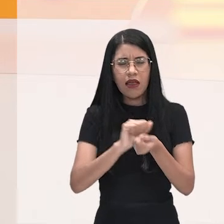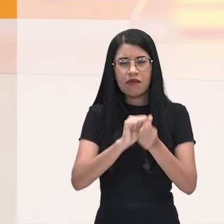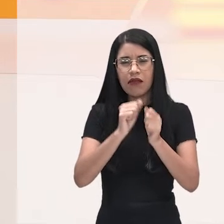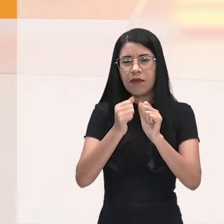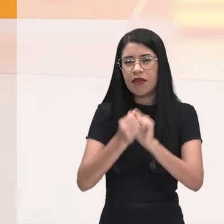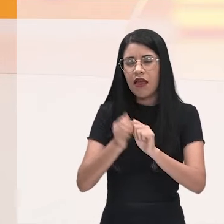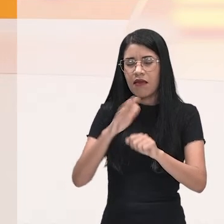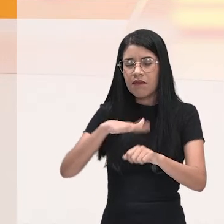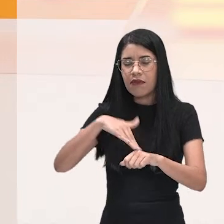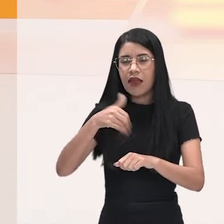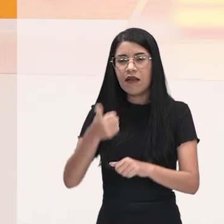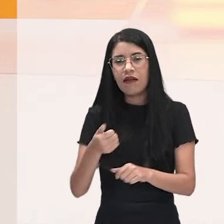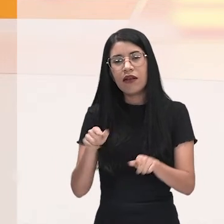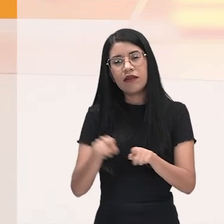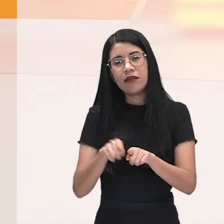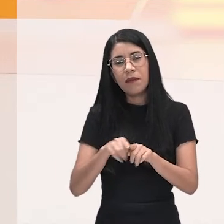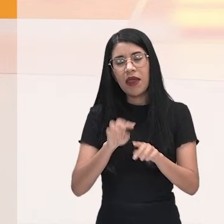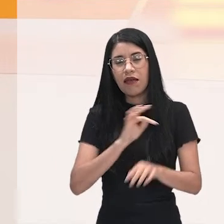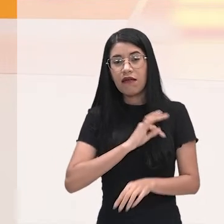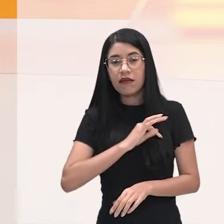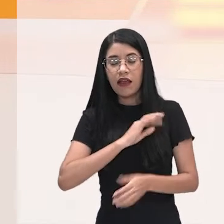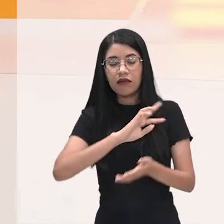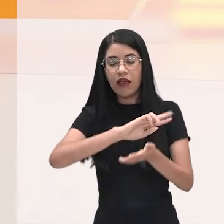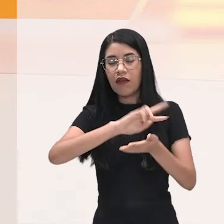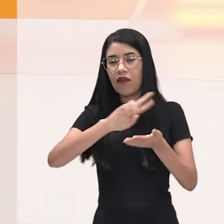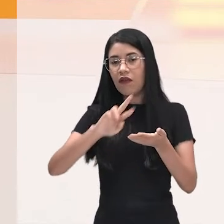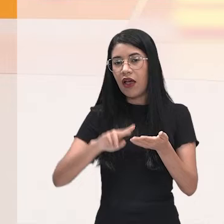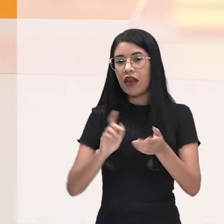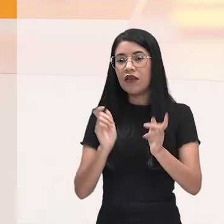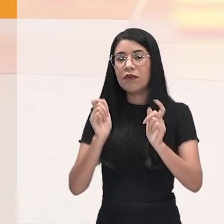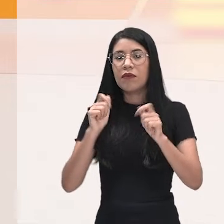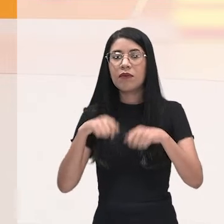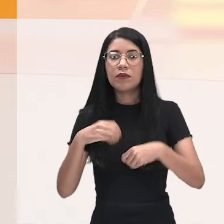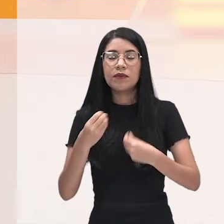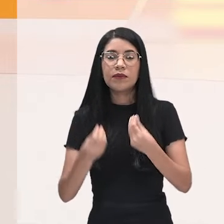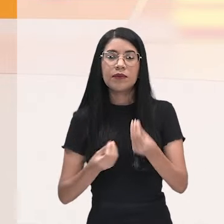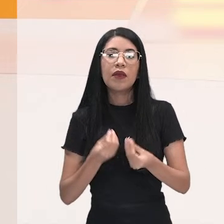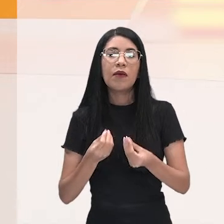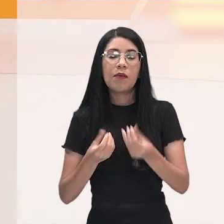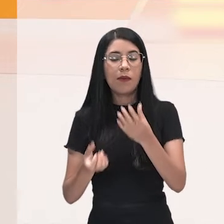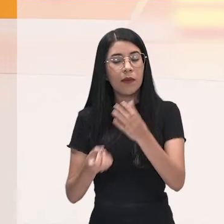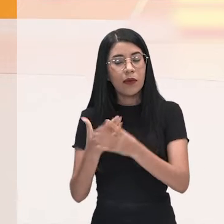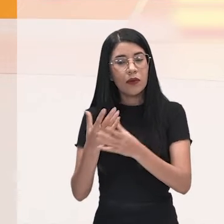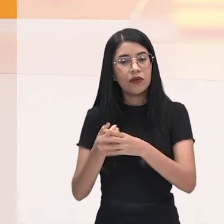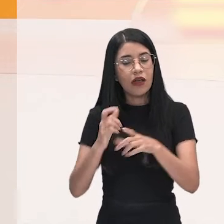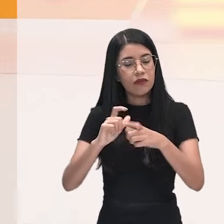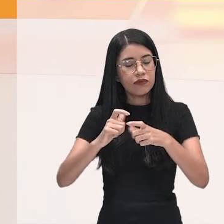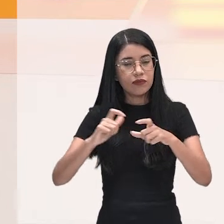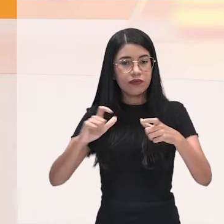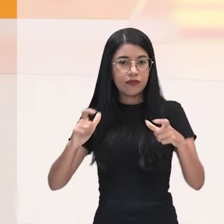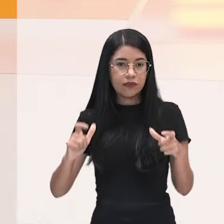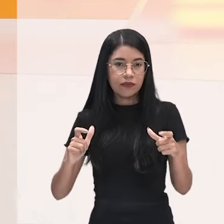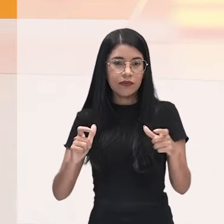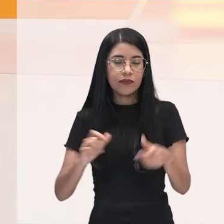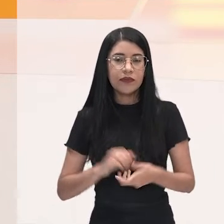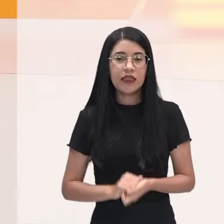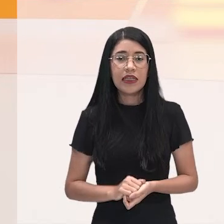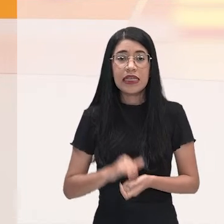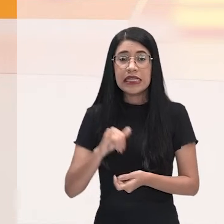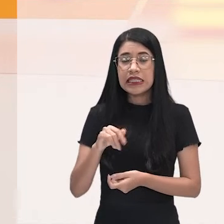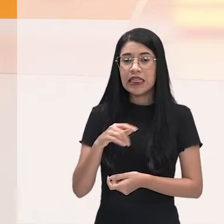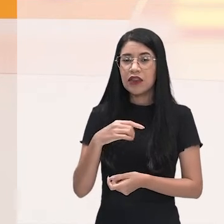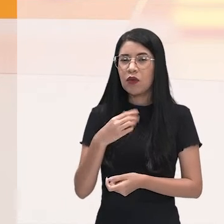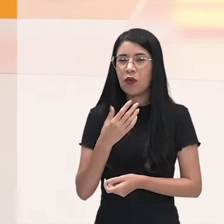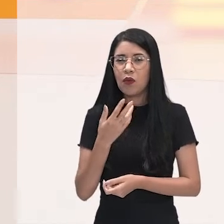atrás. Então, o que vai acontecer? A gente vai começar a comercializar esses produtos. O homem escolhe ali um lugar, do ponto de vista logístico, mais fácil